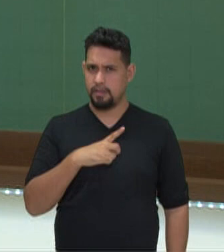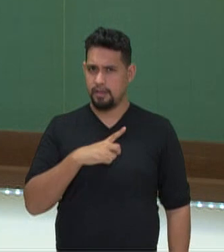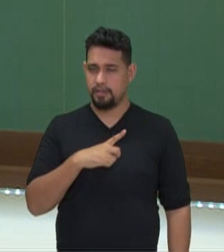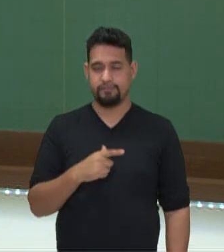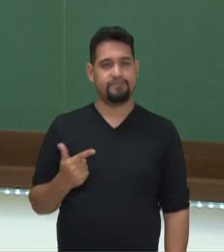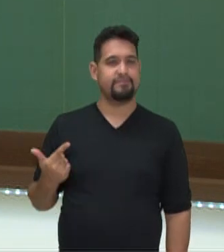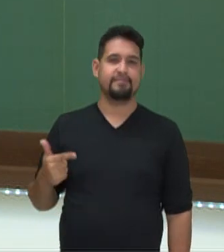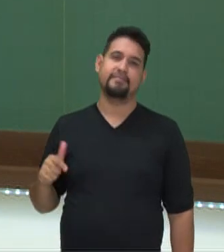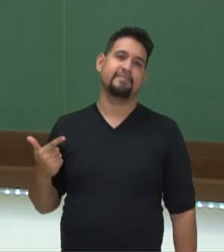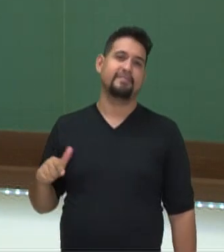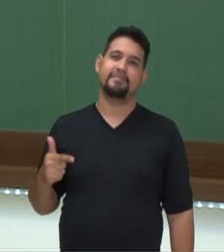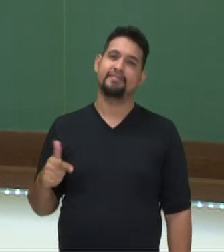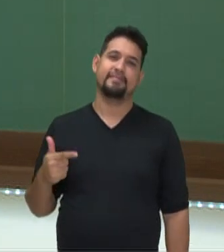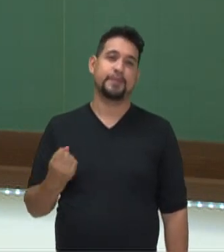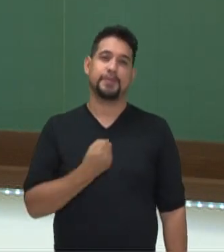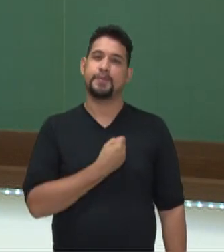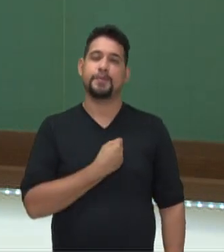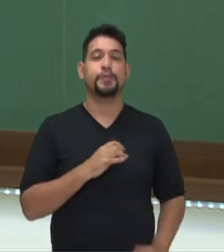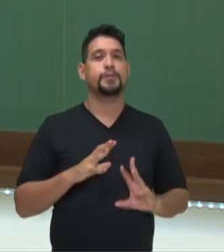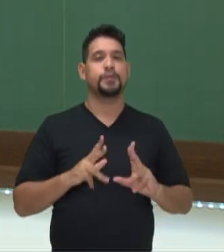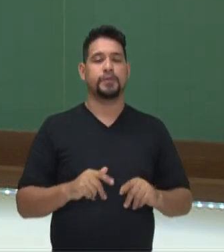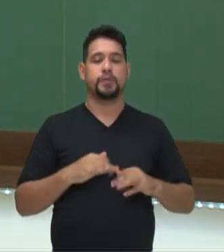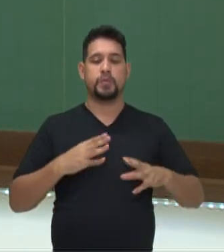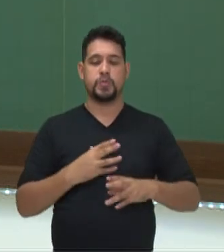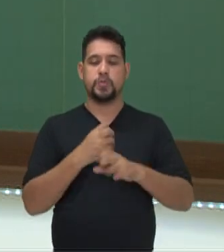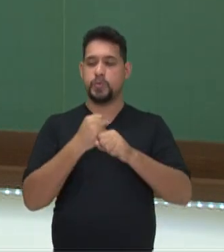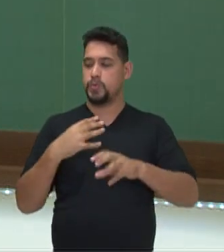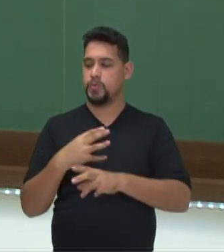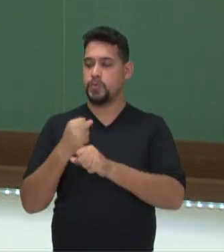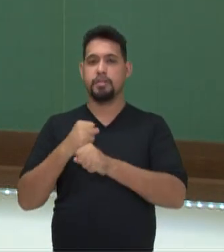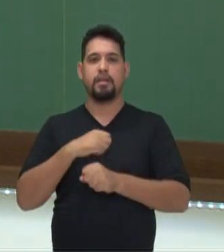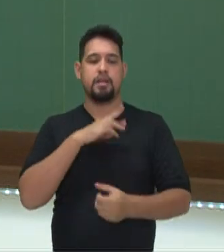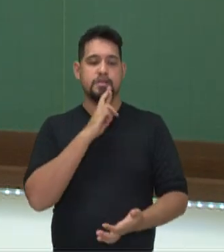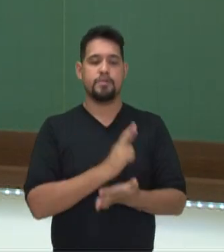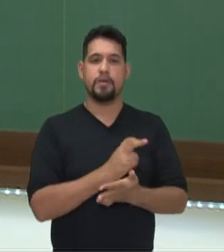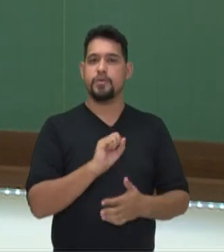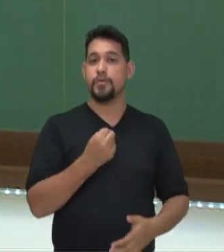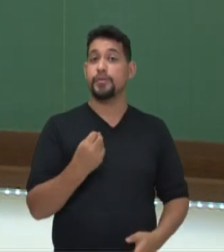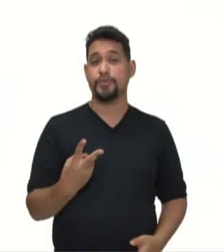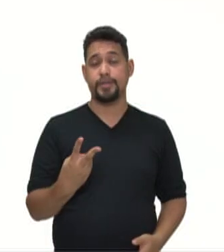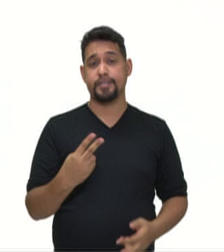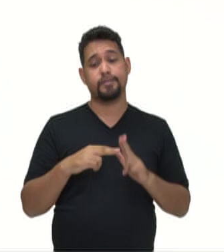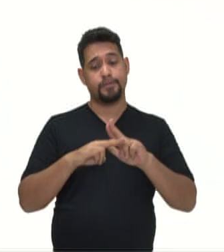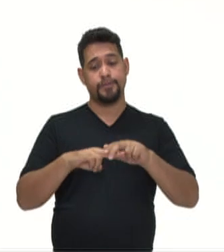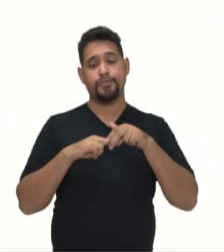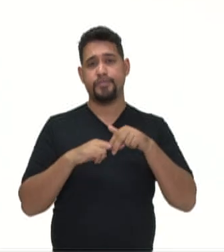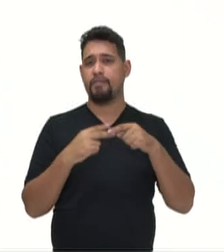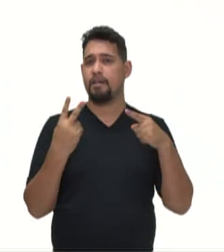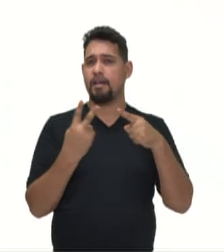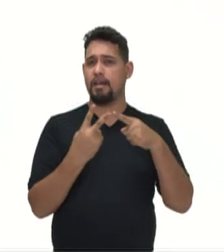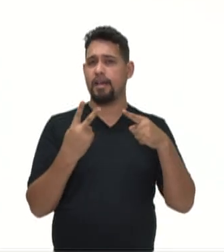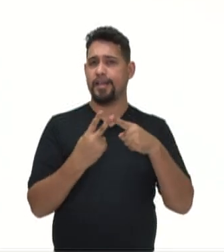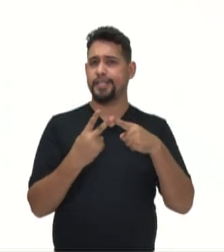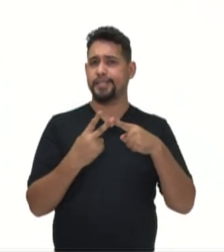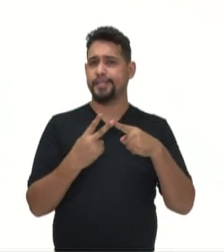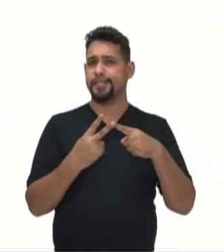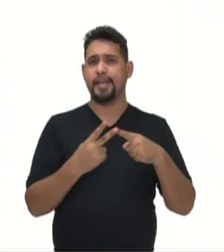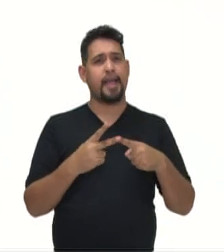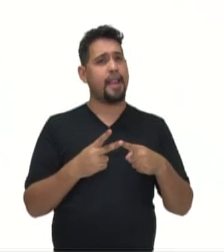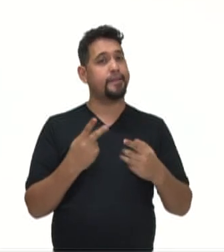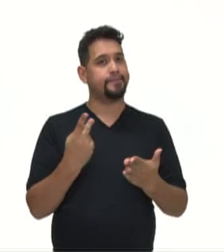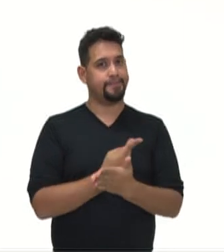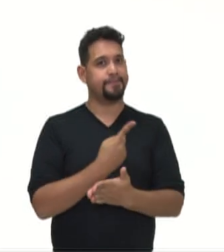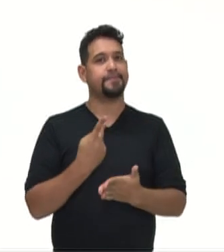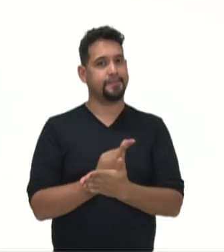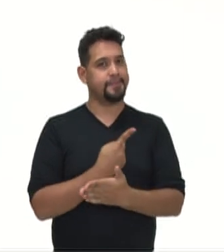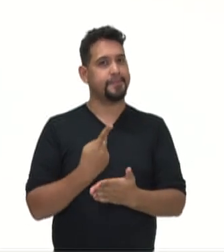Não, não tem um número inteiro que multiplicado por ele mesmo dê 82, então por isso essa raiz não é